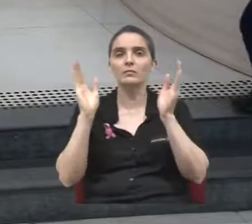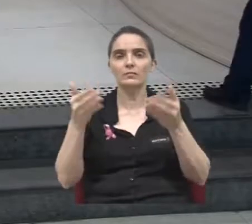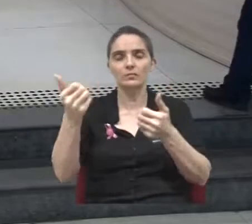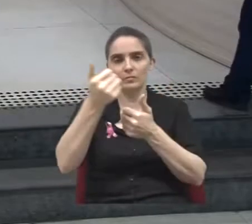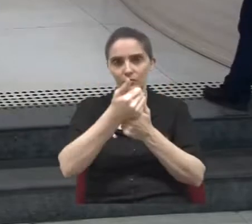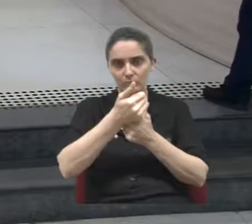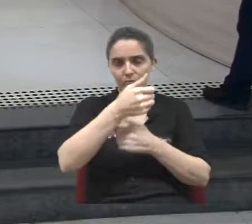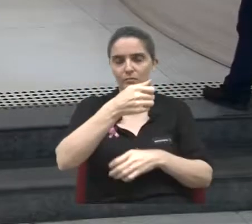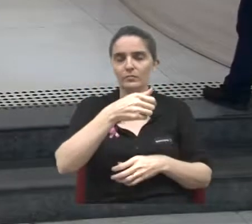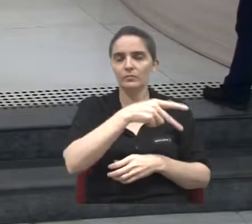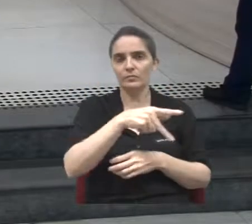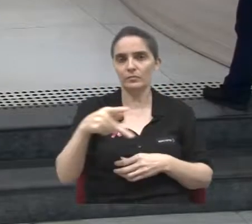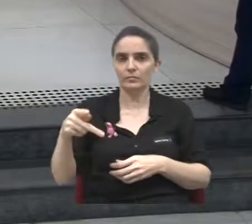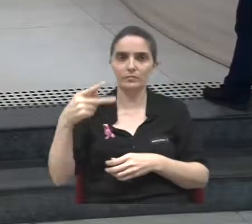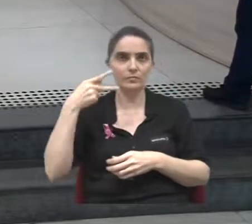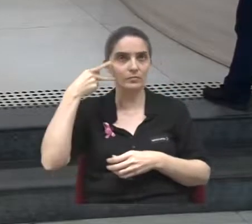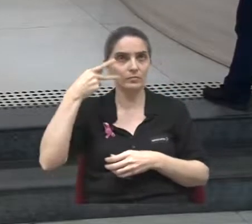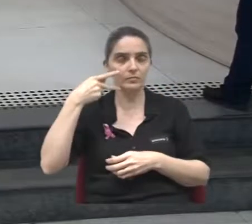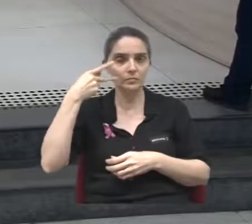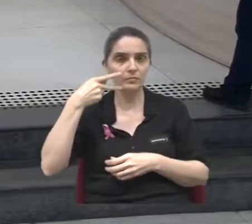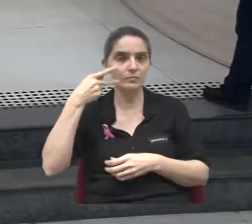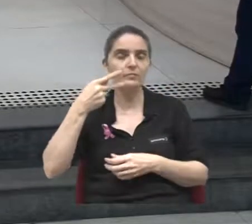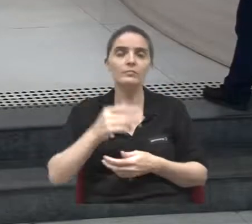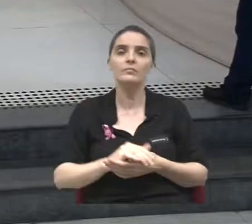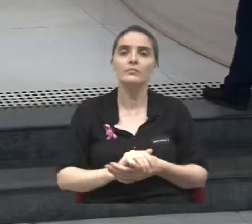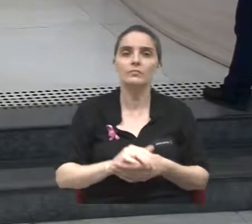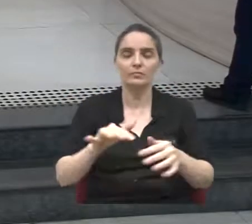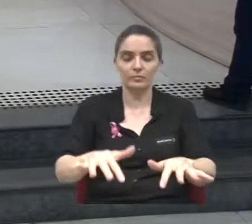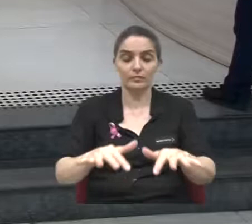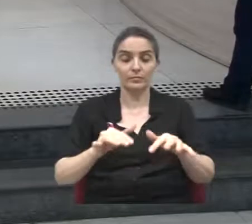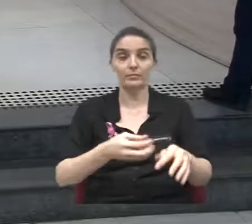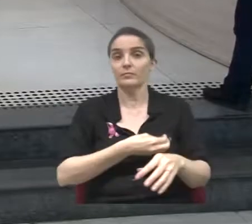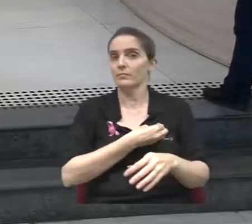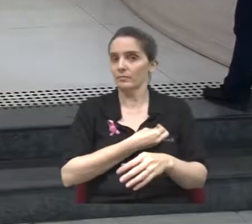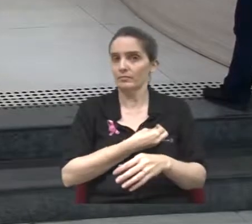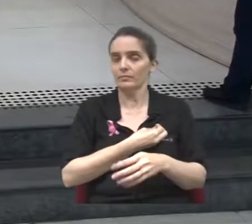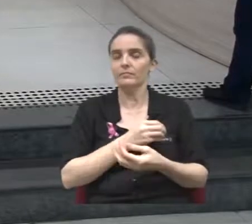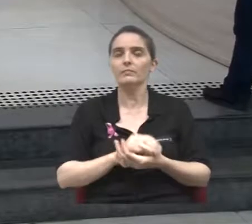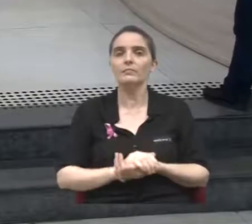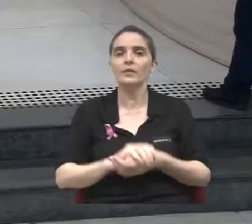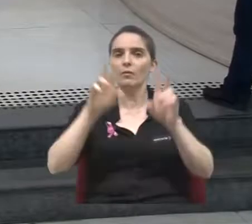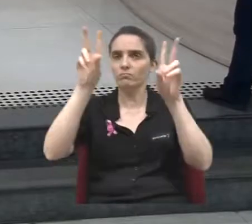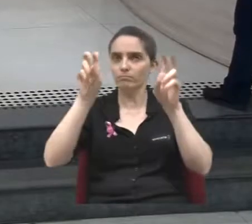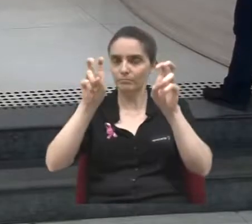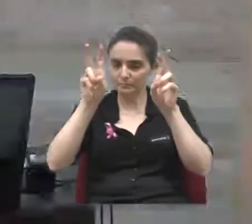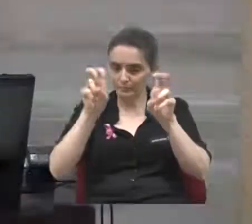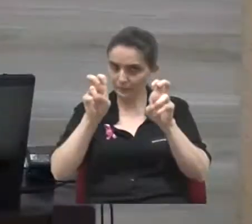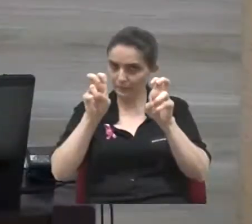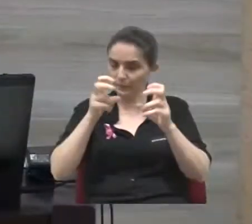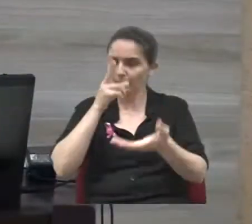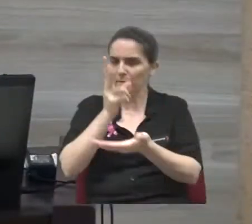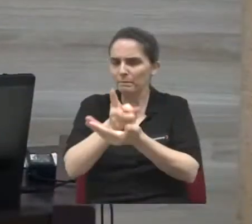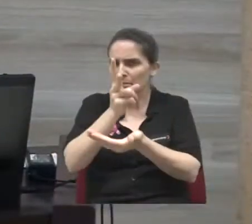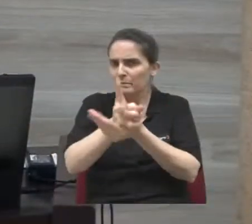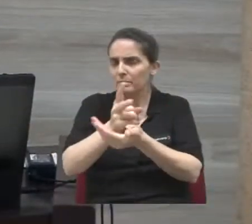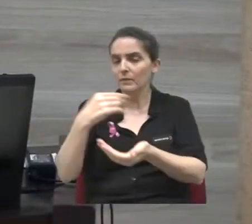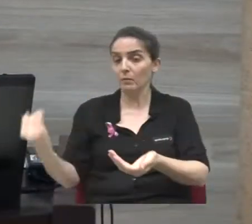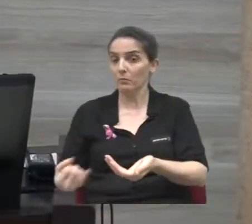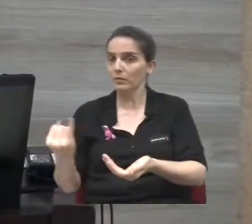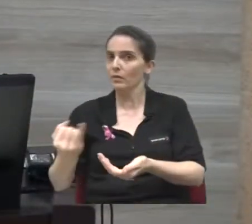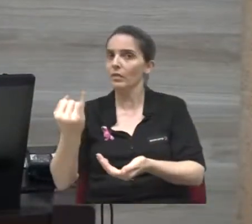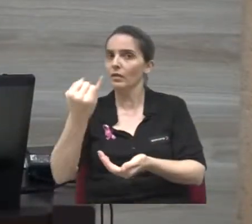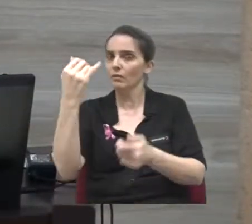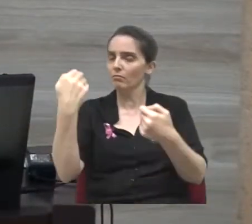senhoras vereadores, senhores vereadores, público presente, é um assunto iminente, um assunto importante, temos que realmente